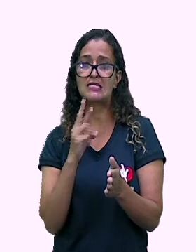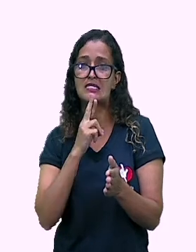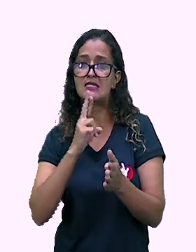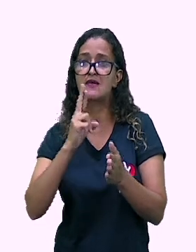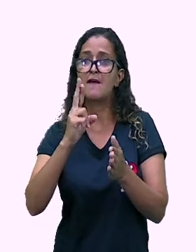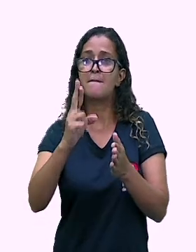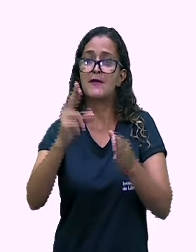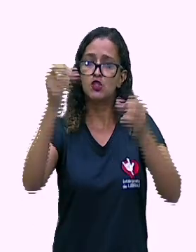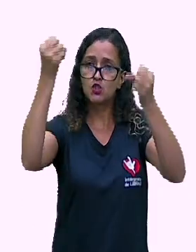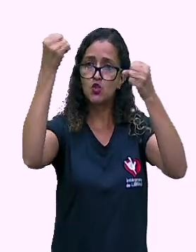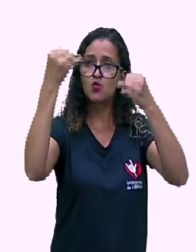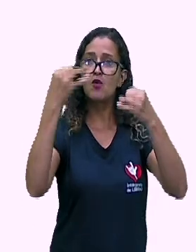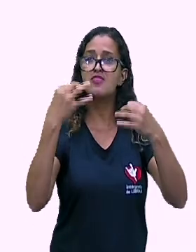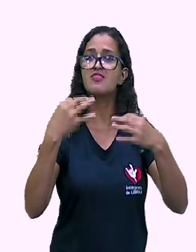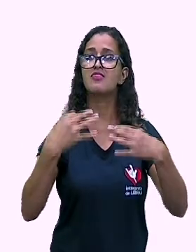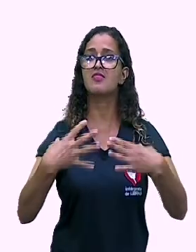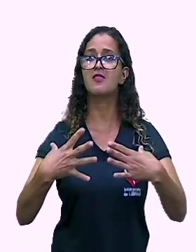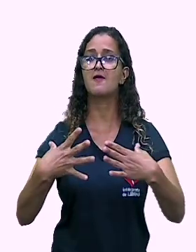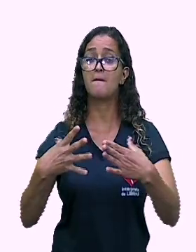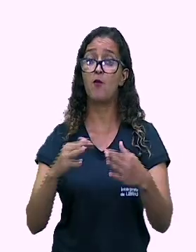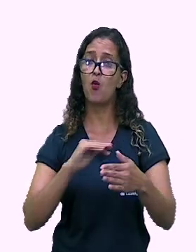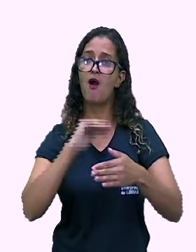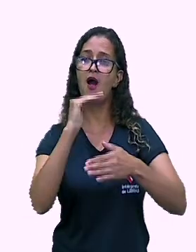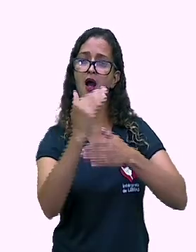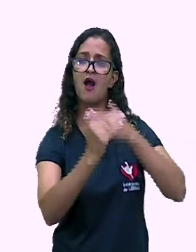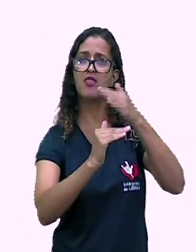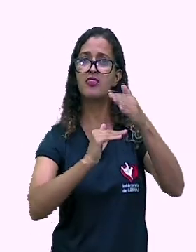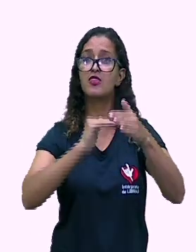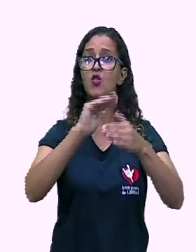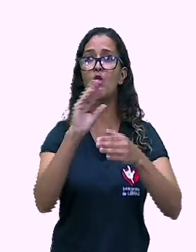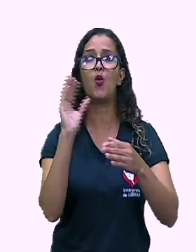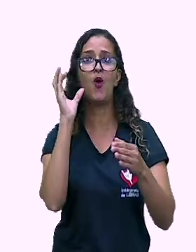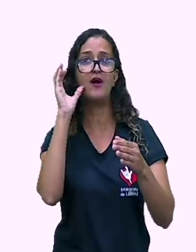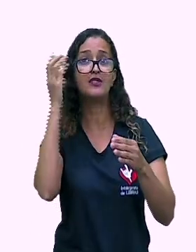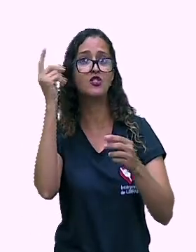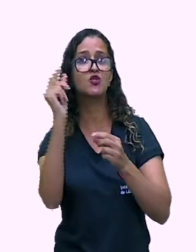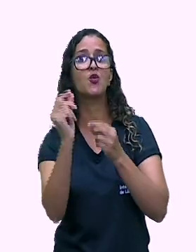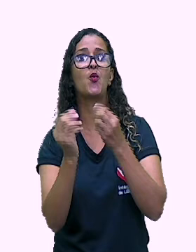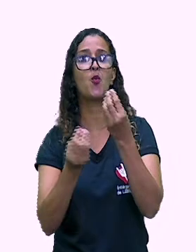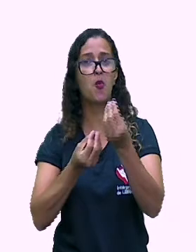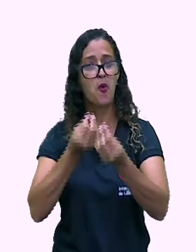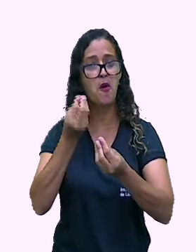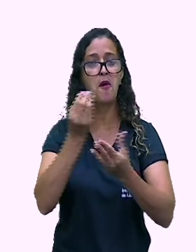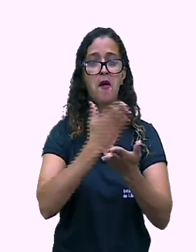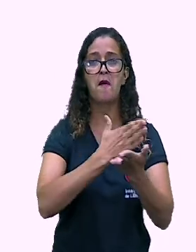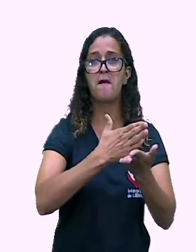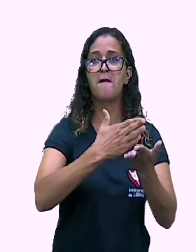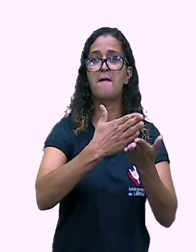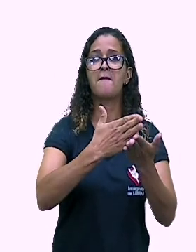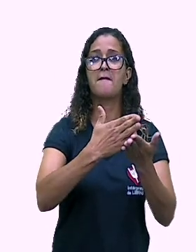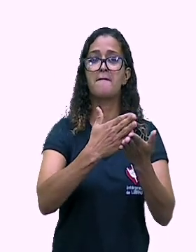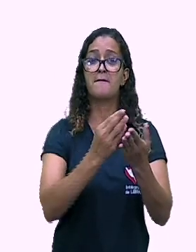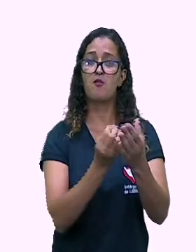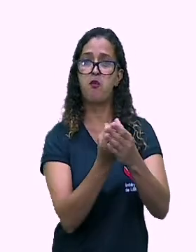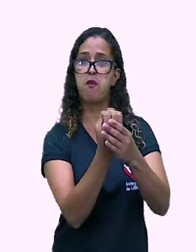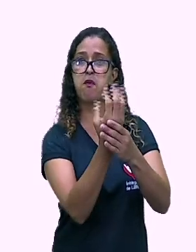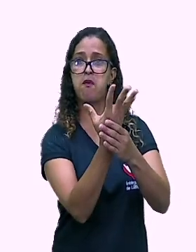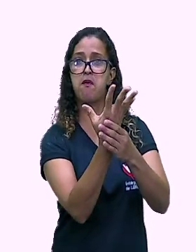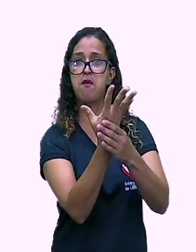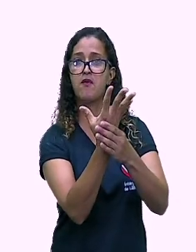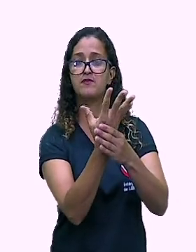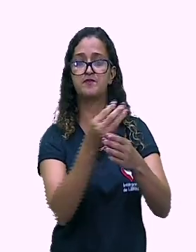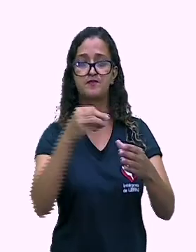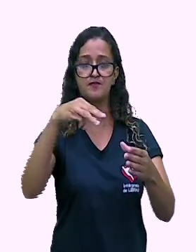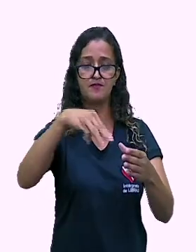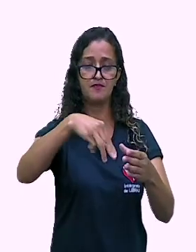pode falar sobre todo esse processo, de quando ele começou a mofar,